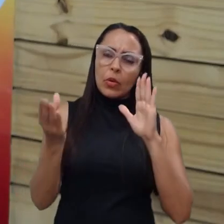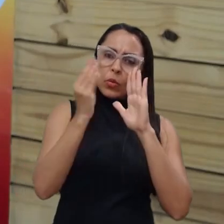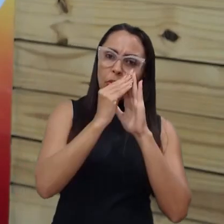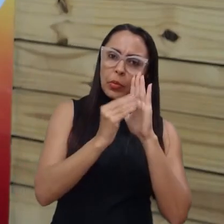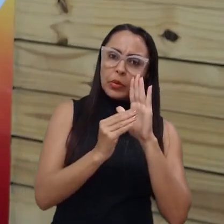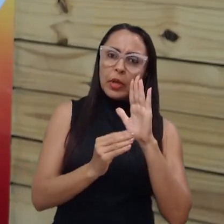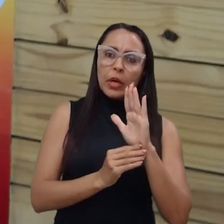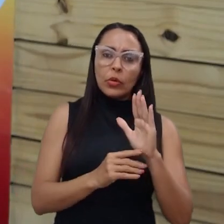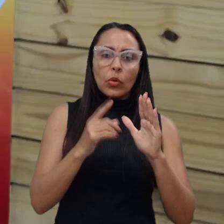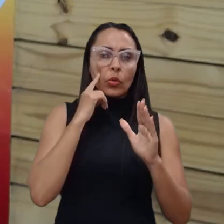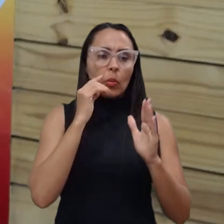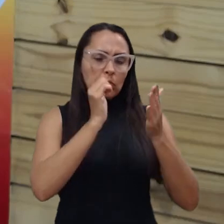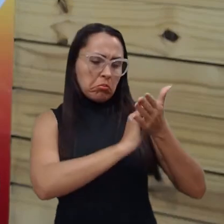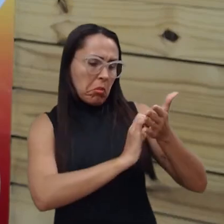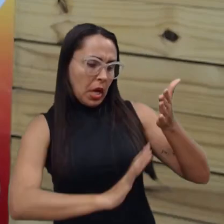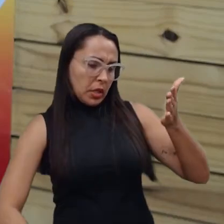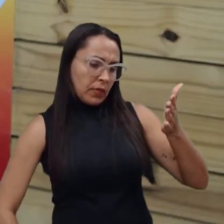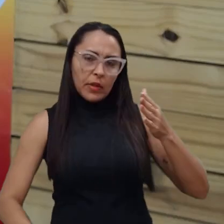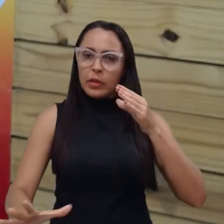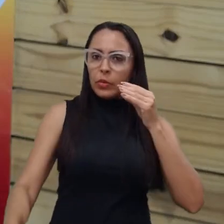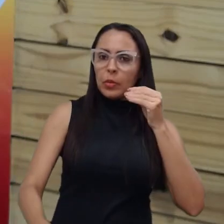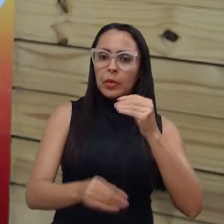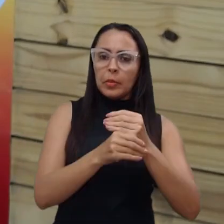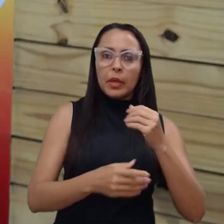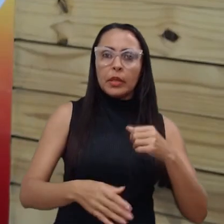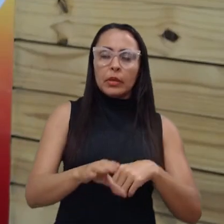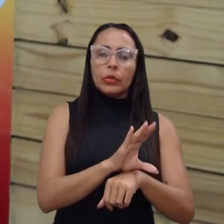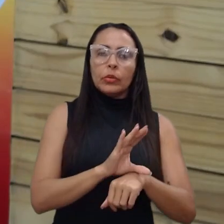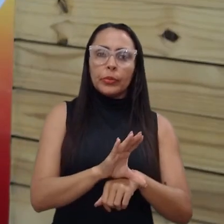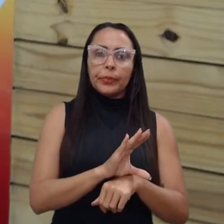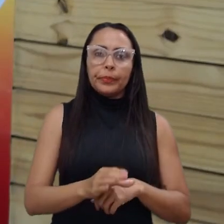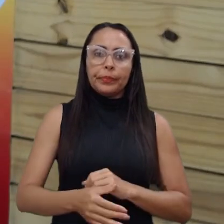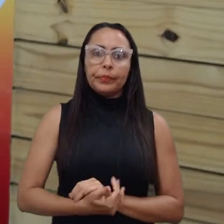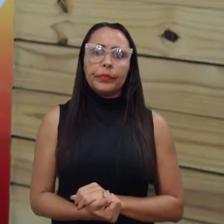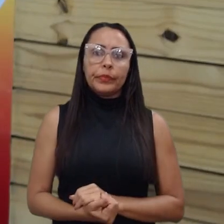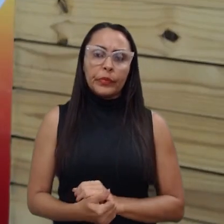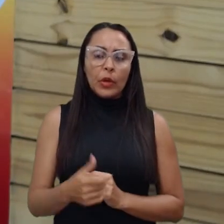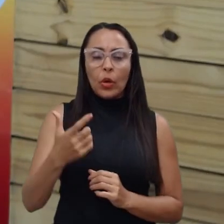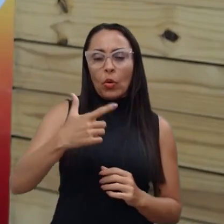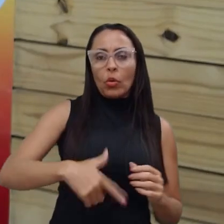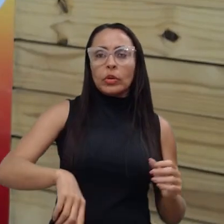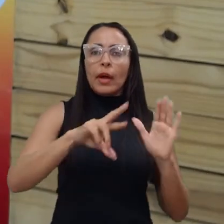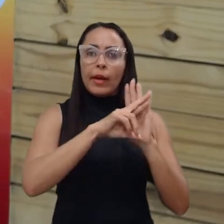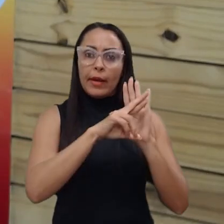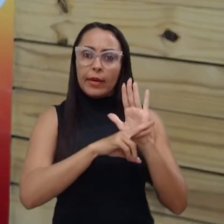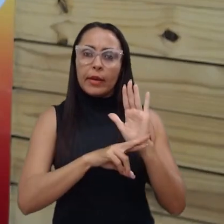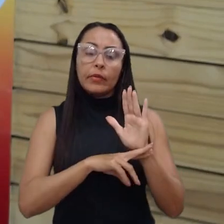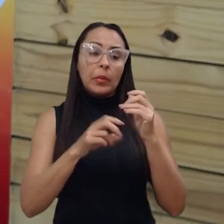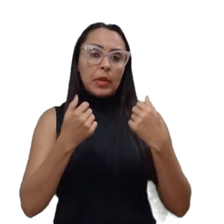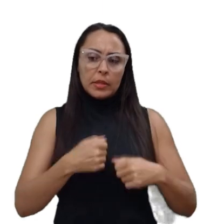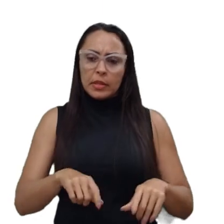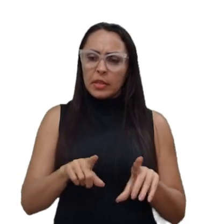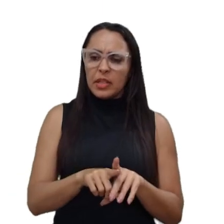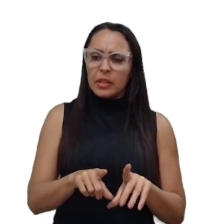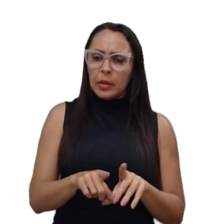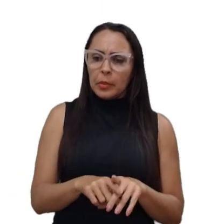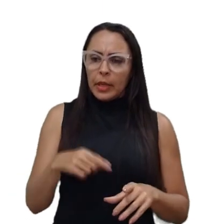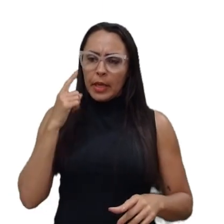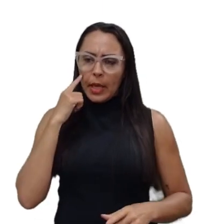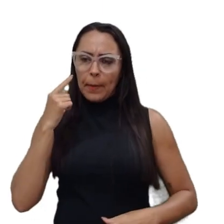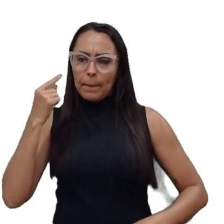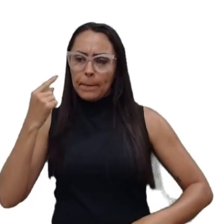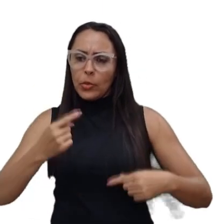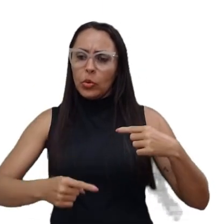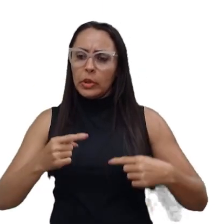atividade complementar do curso. Como eu falei anteriormente, outra norma que você vai precisar também é a Política Nacional de